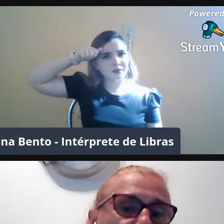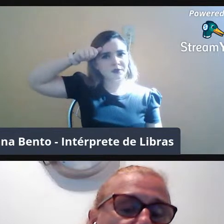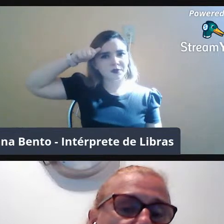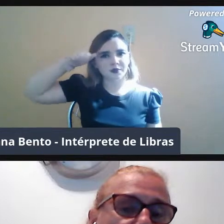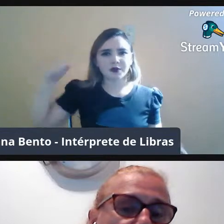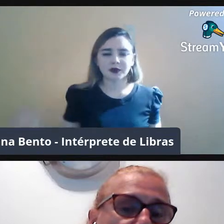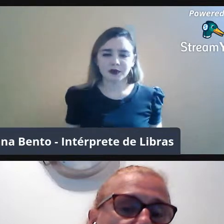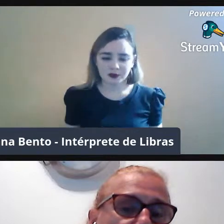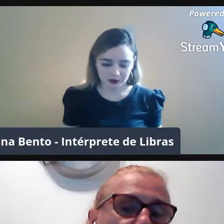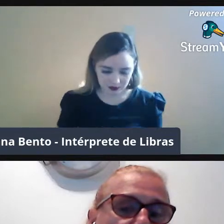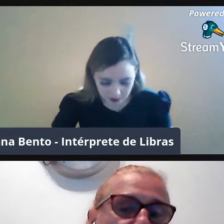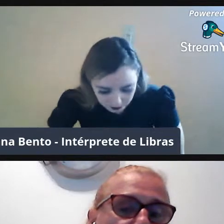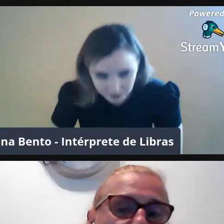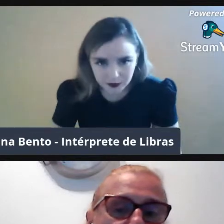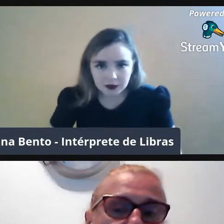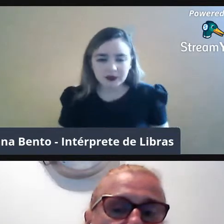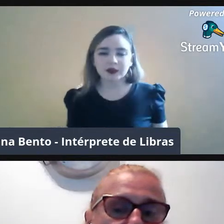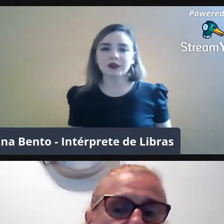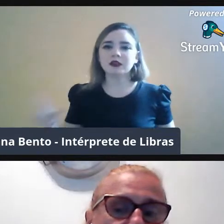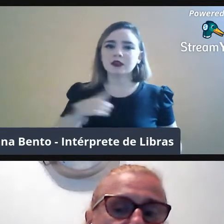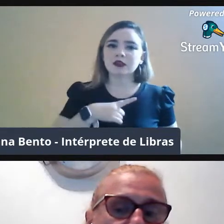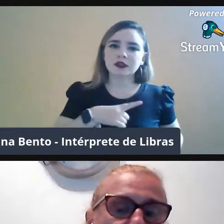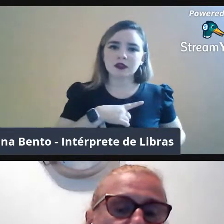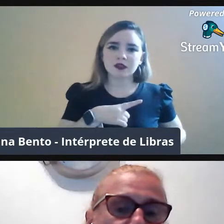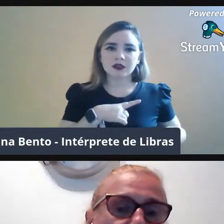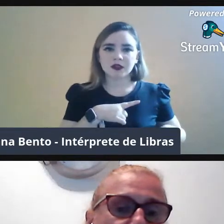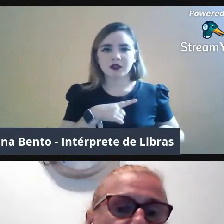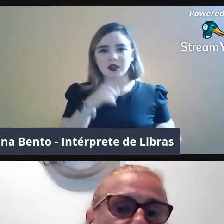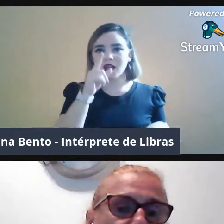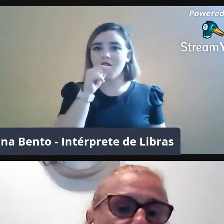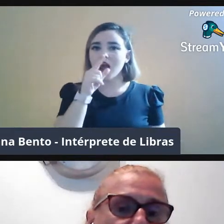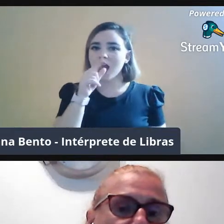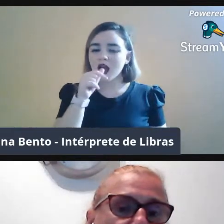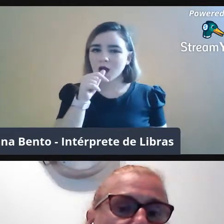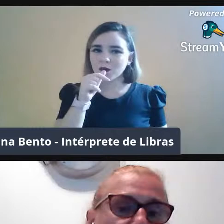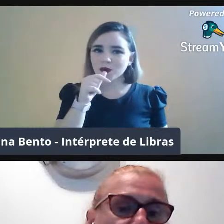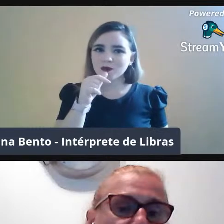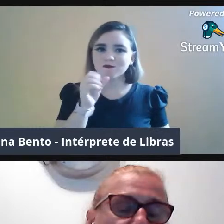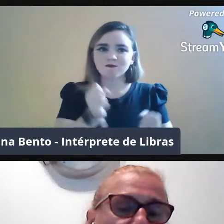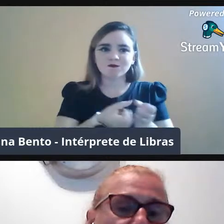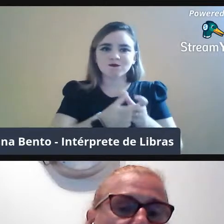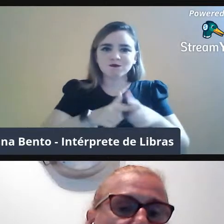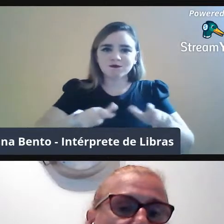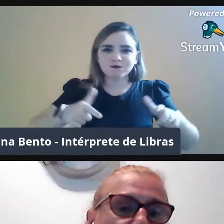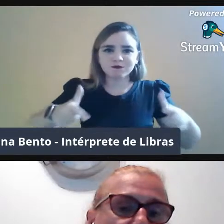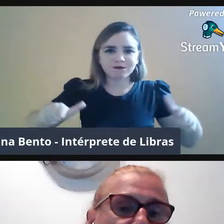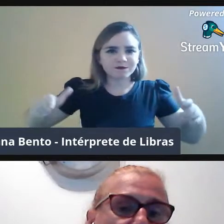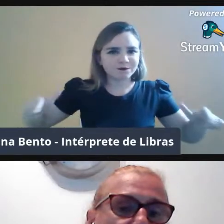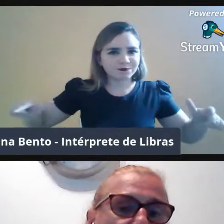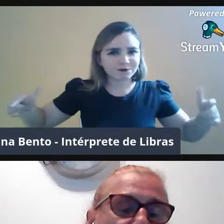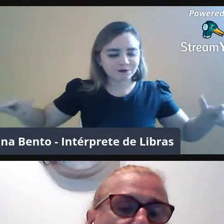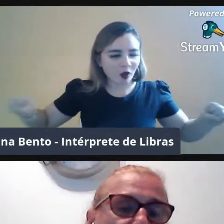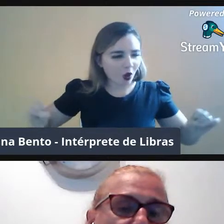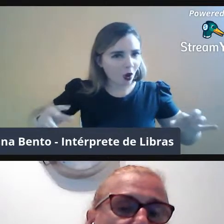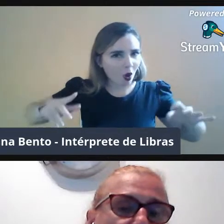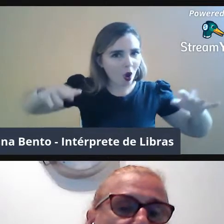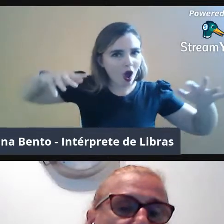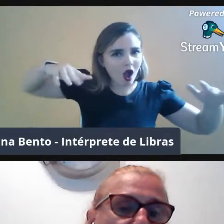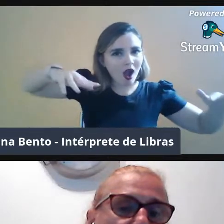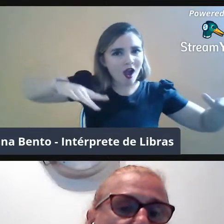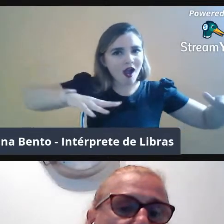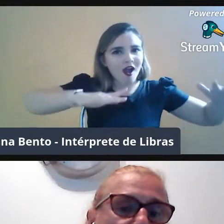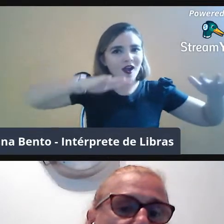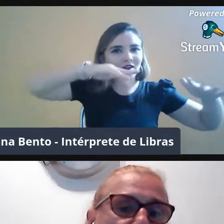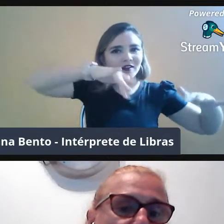uma quantidade enorme de água. É tão grande a quantidade de água ali na Amazônia que a gente chama